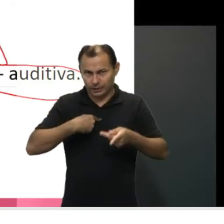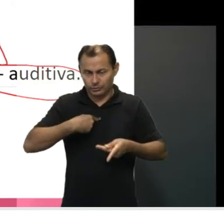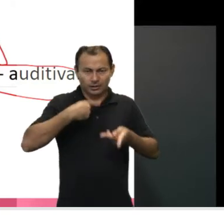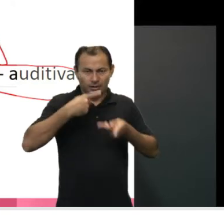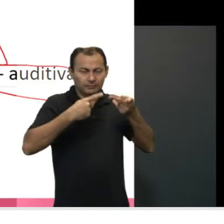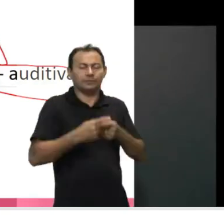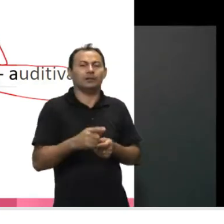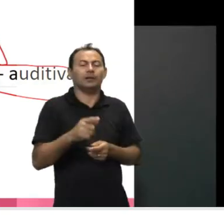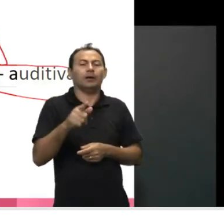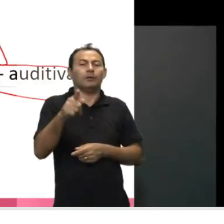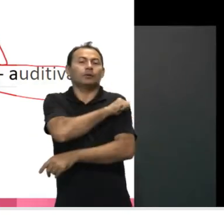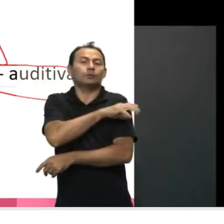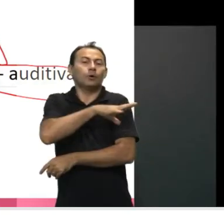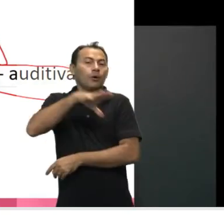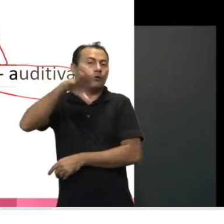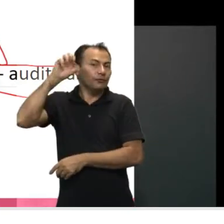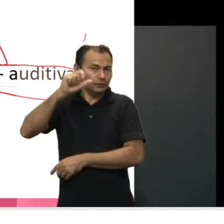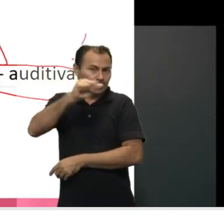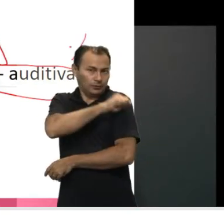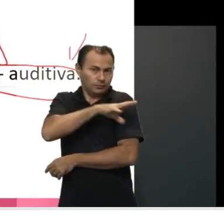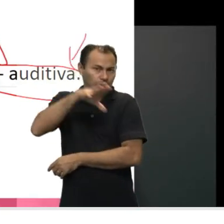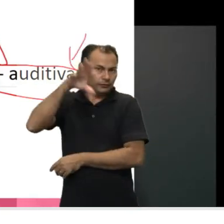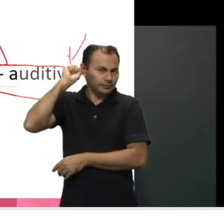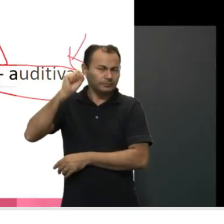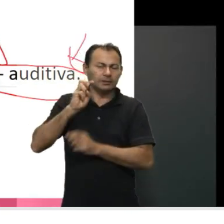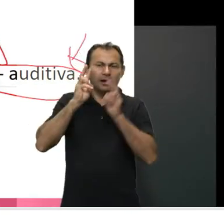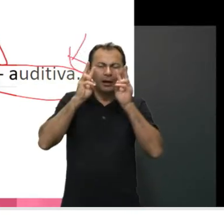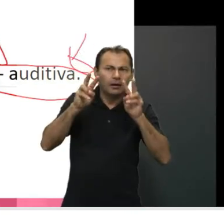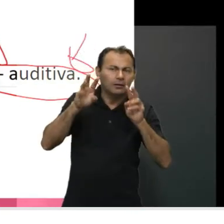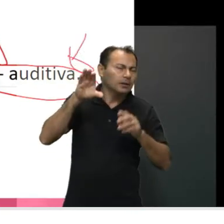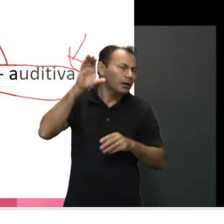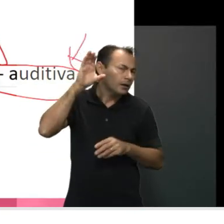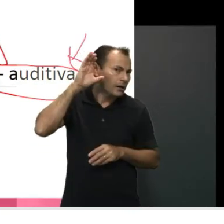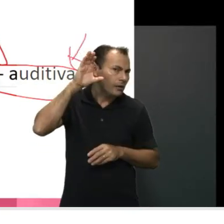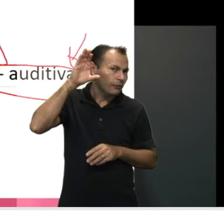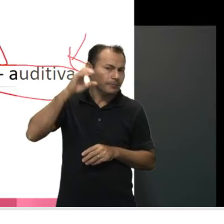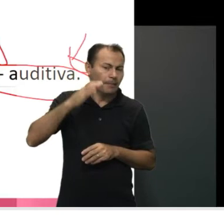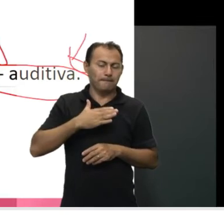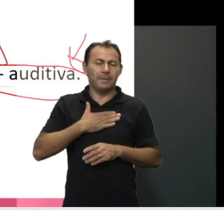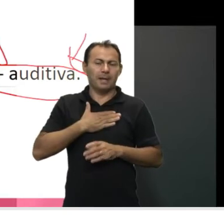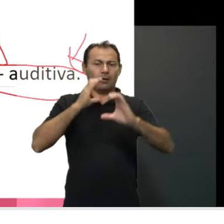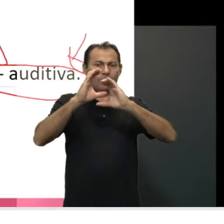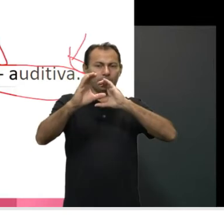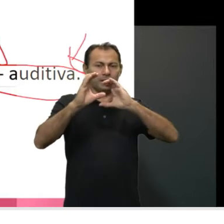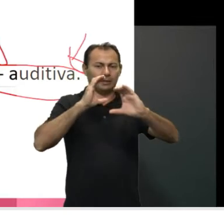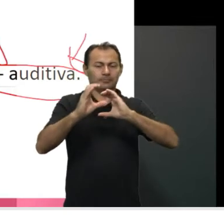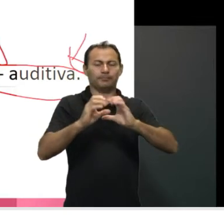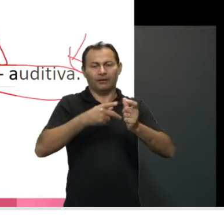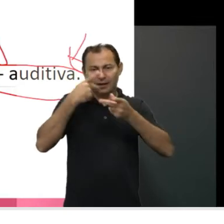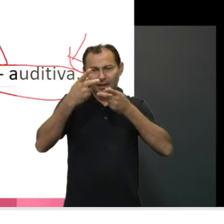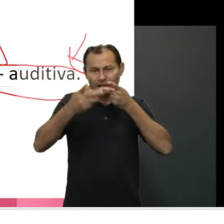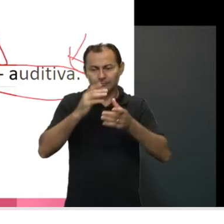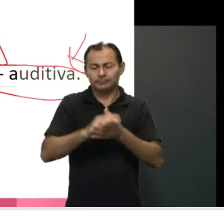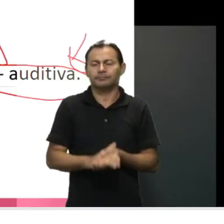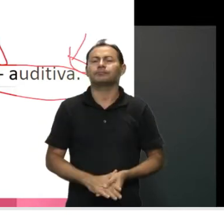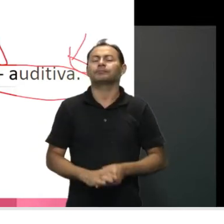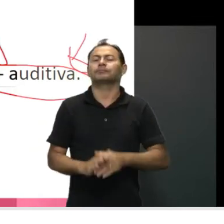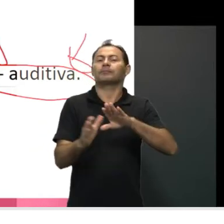está utilizando a sua audição. Então, a minha comunicação está sendo oral auditiva. A comunicação do Antônio,